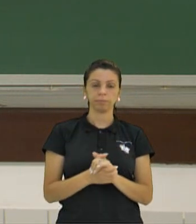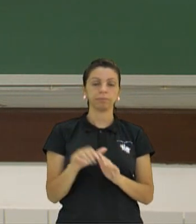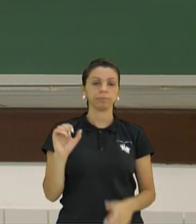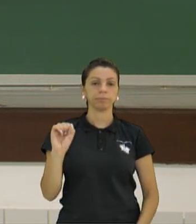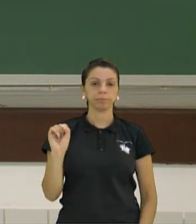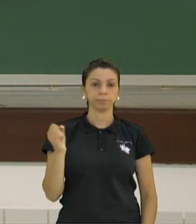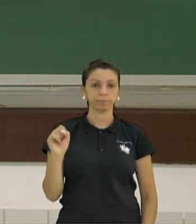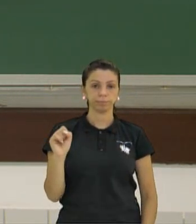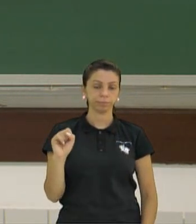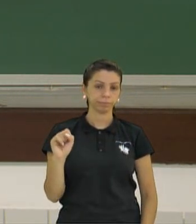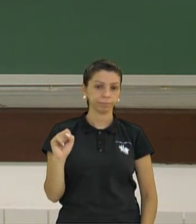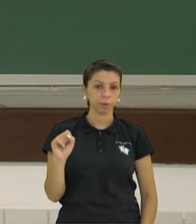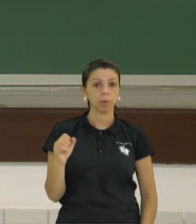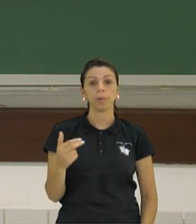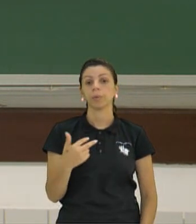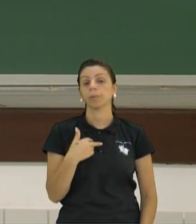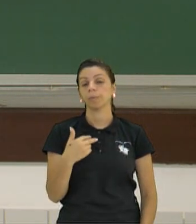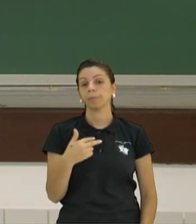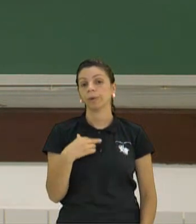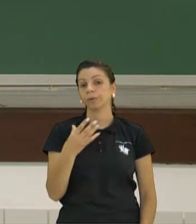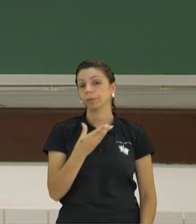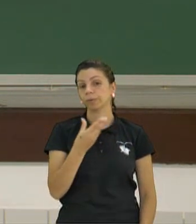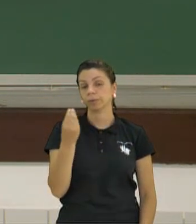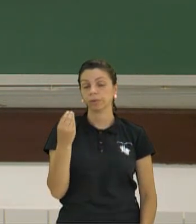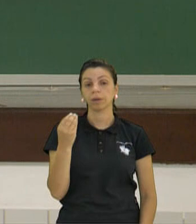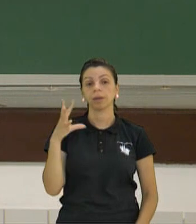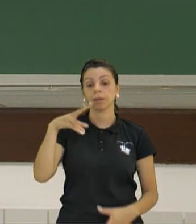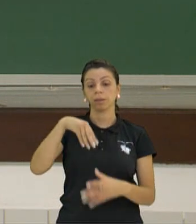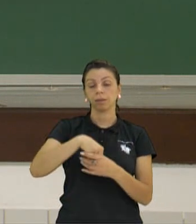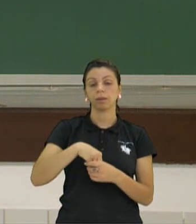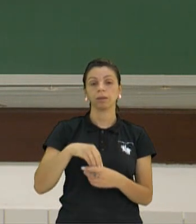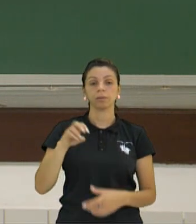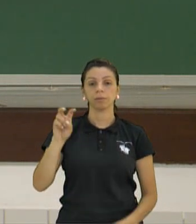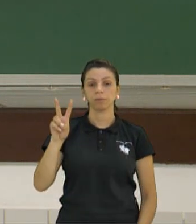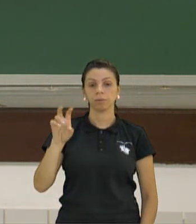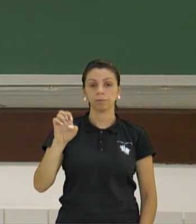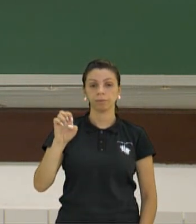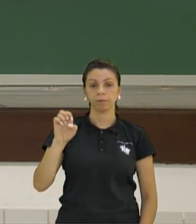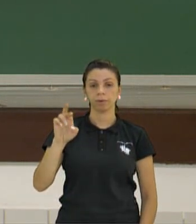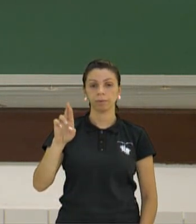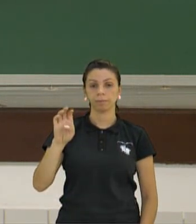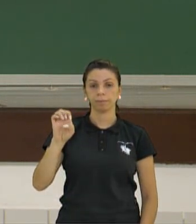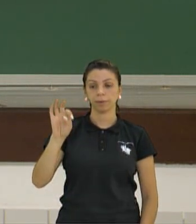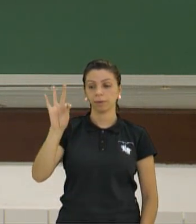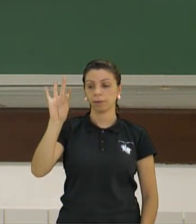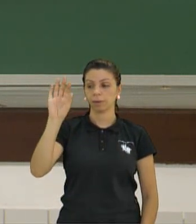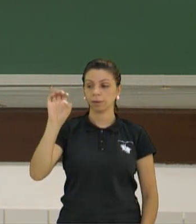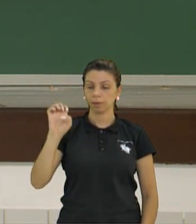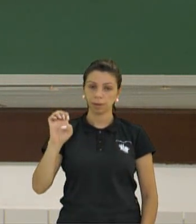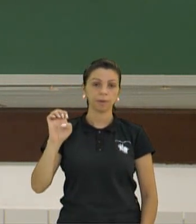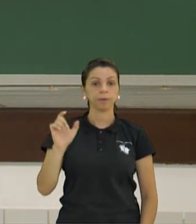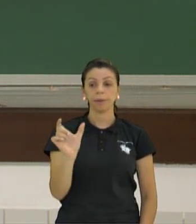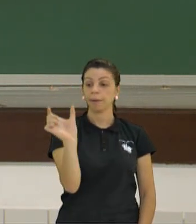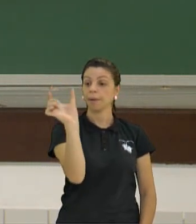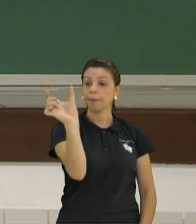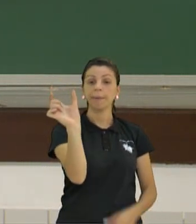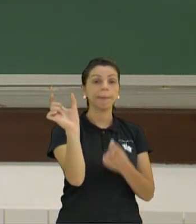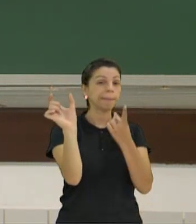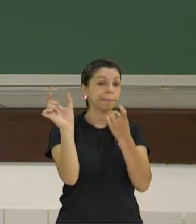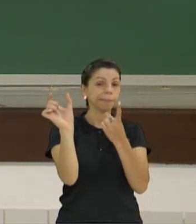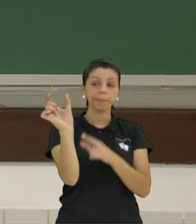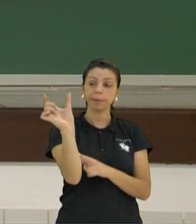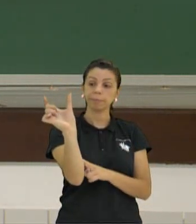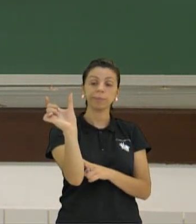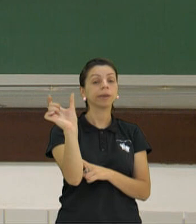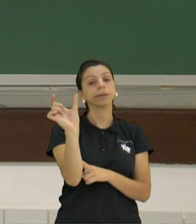8. Não se esqueça de que, no verbete, a primeira palavra que aparece indica o assunto sobre o